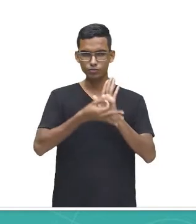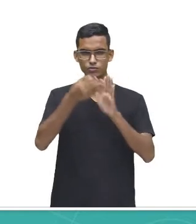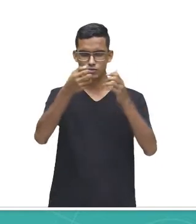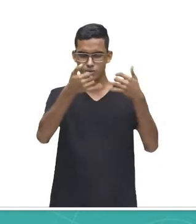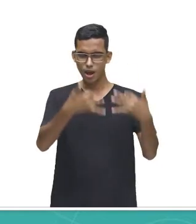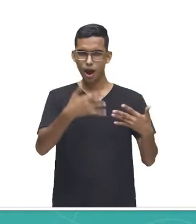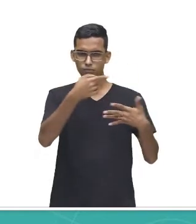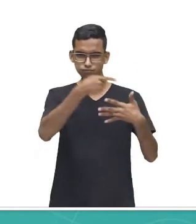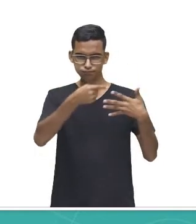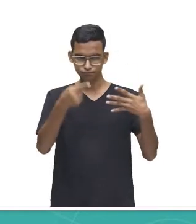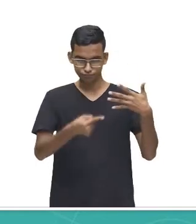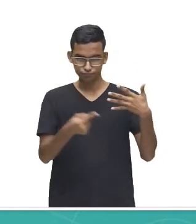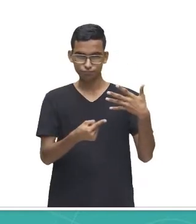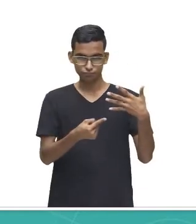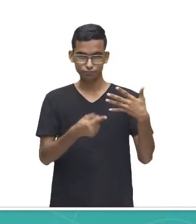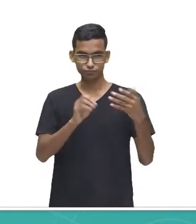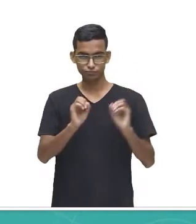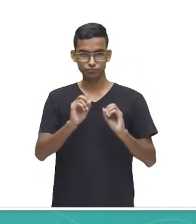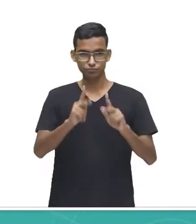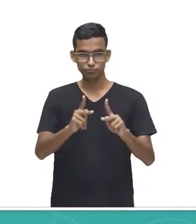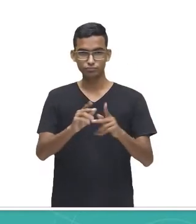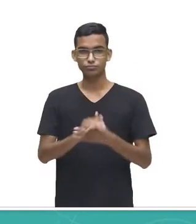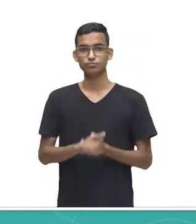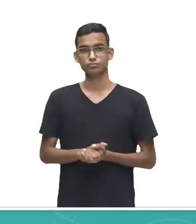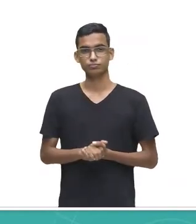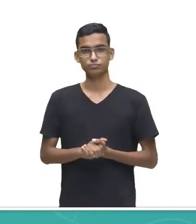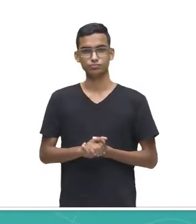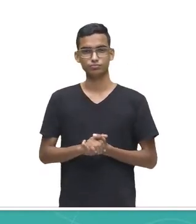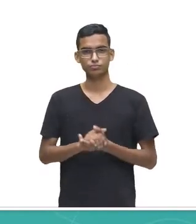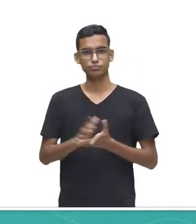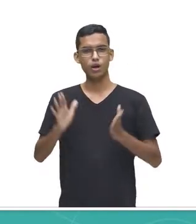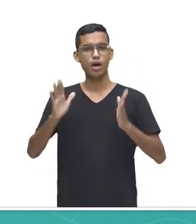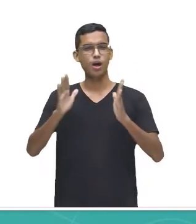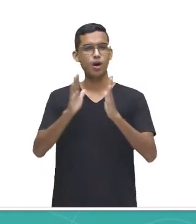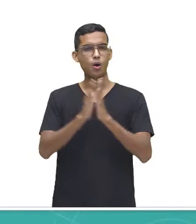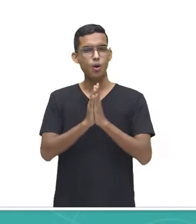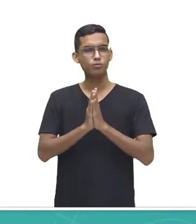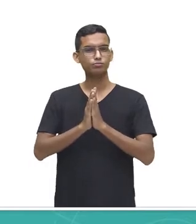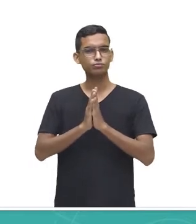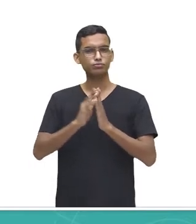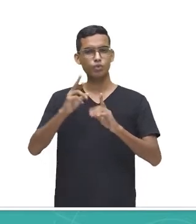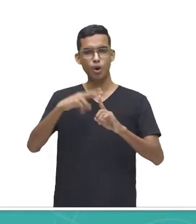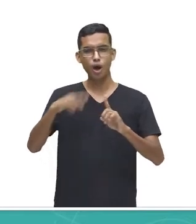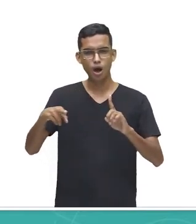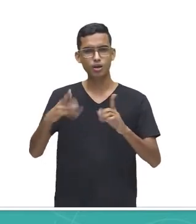O fenômeno religioso se apresenta através de gestos.